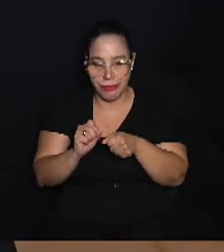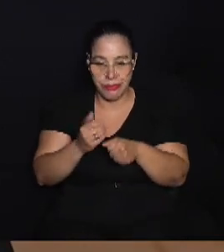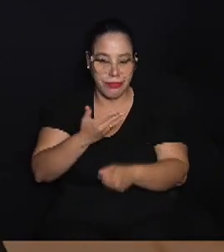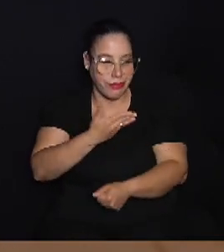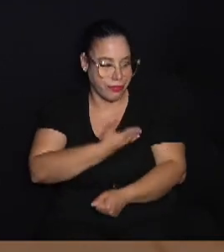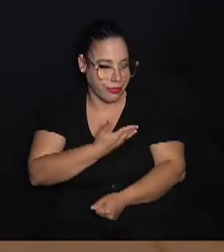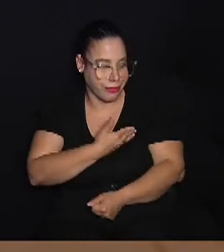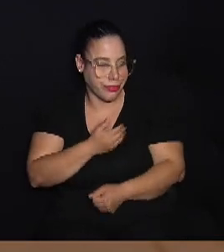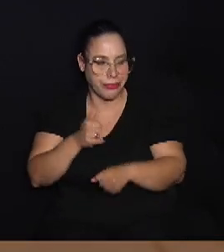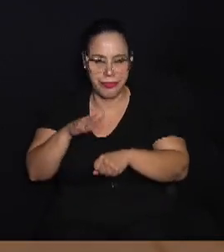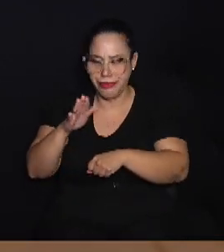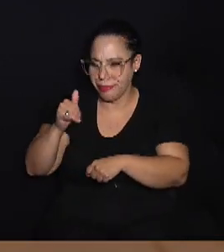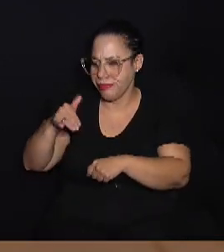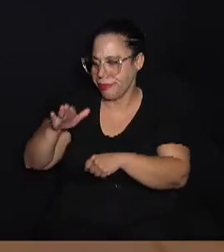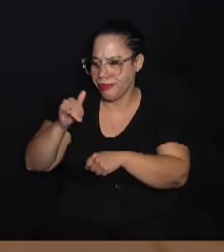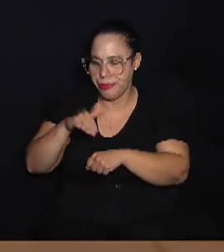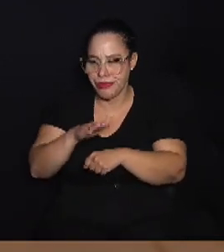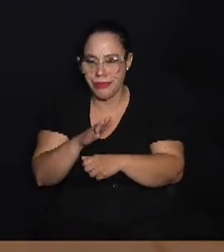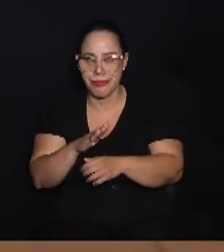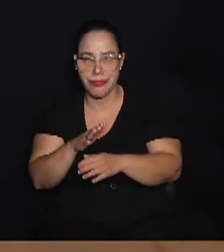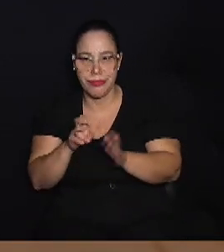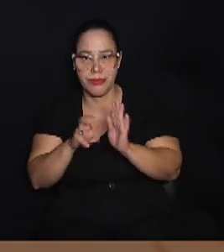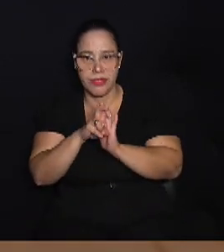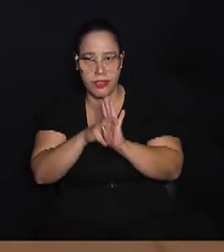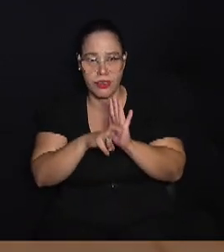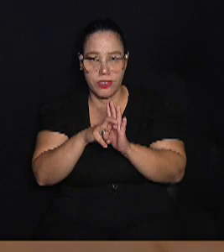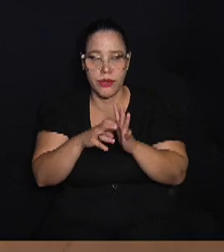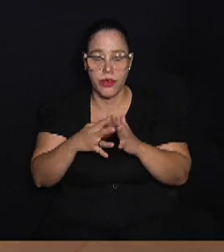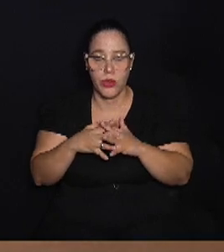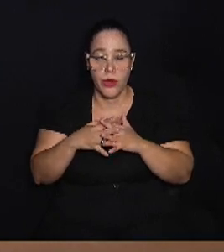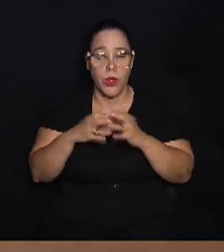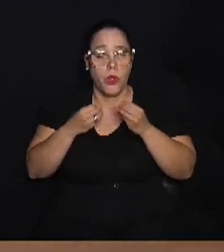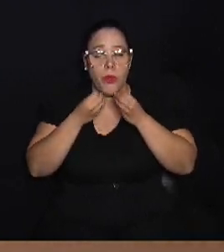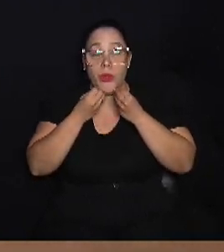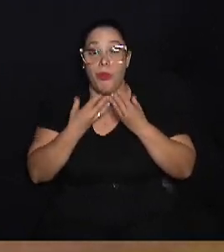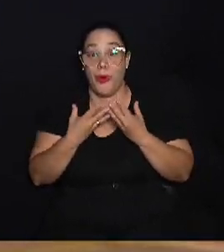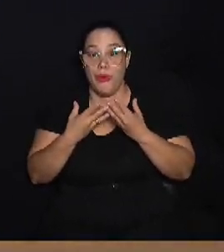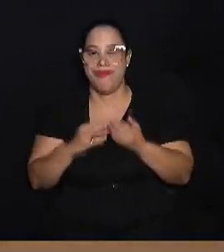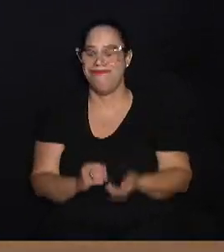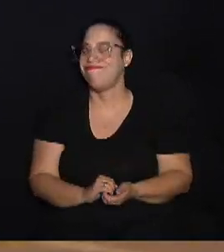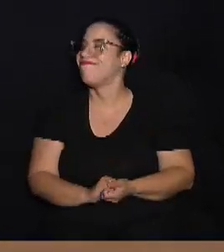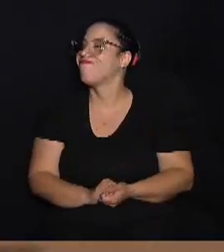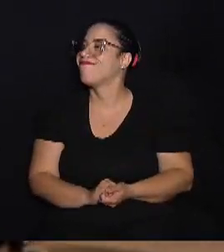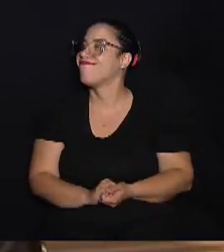aprendendo cada vez mais, e o rugby é muito, muito prazeroso.